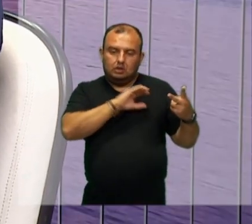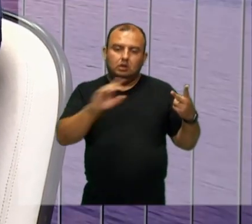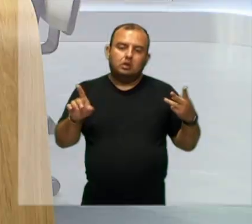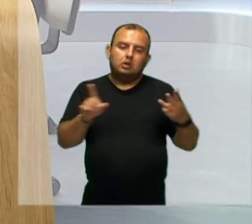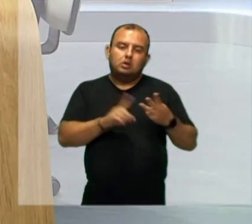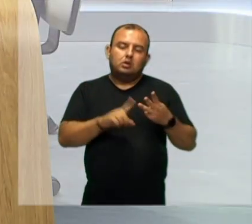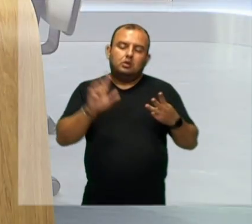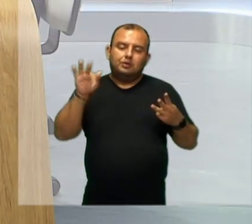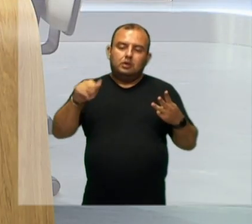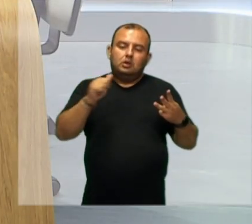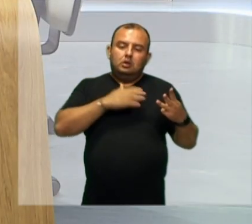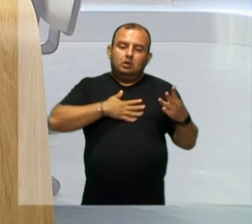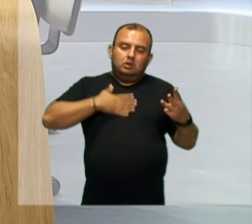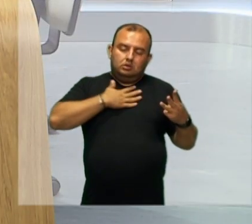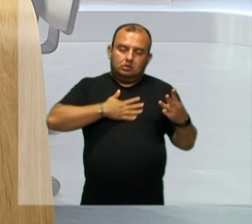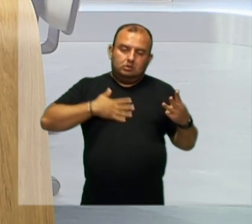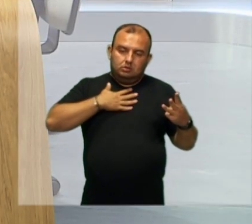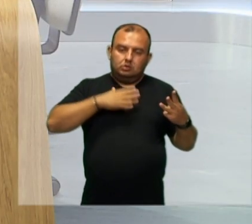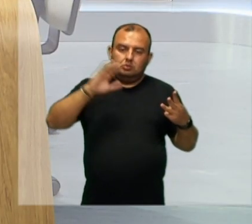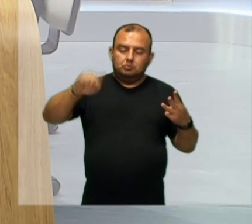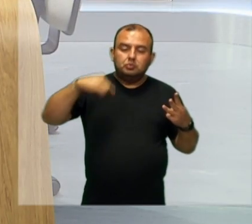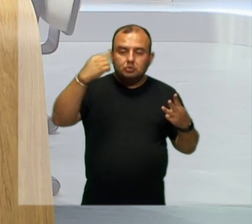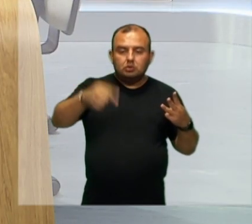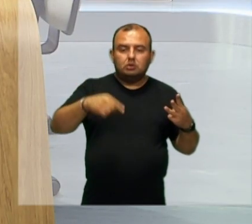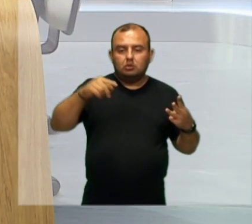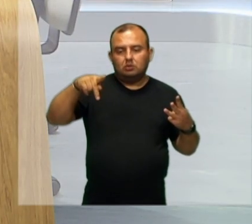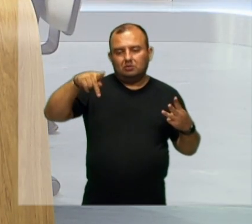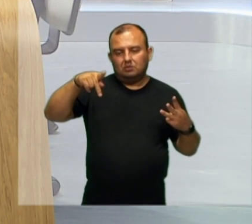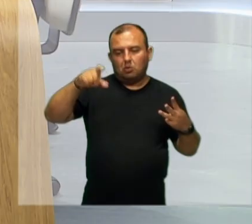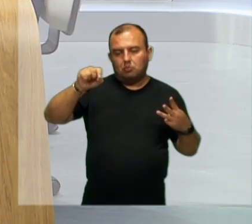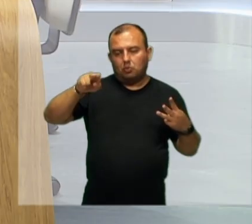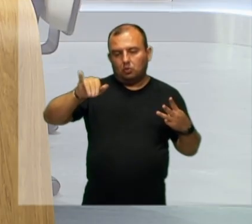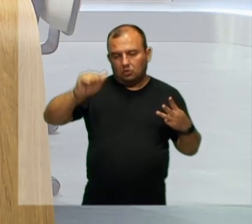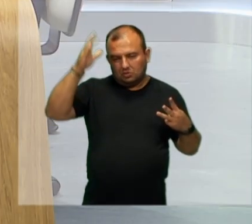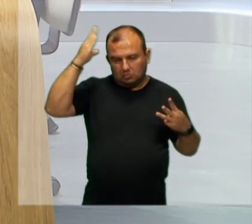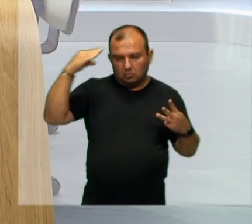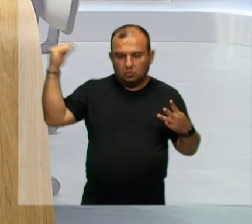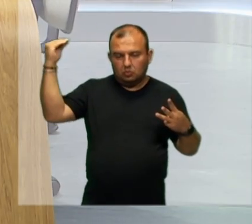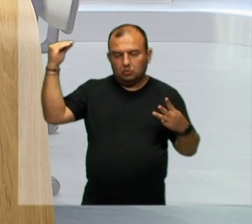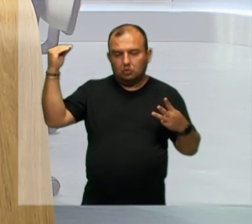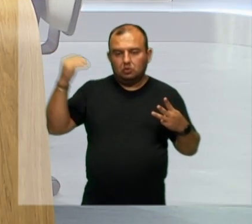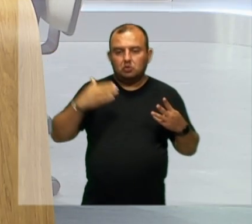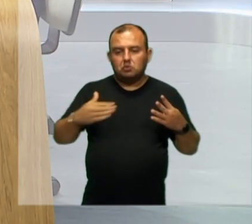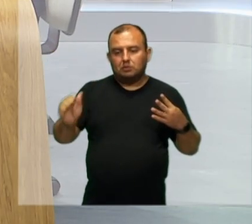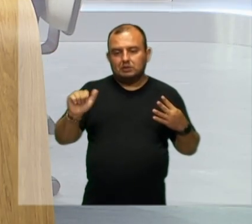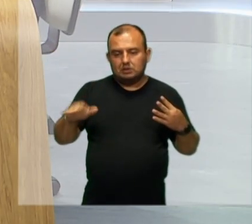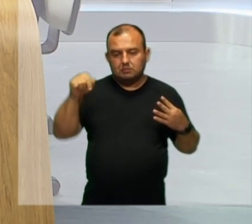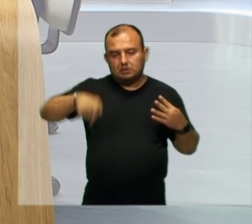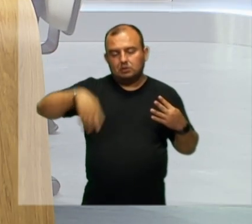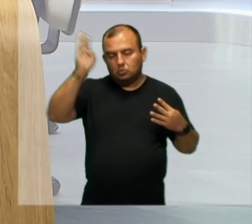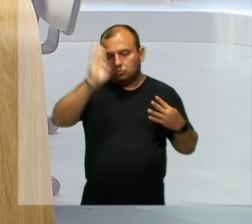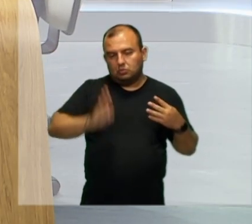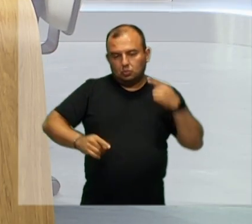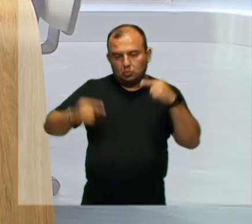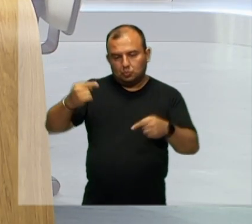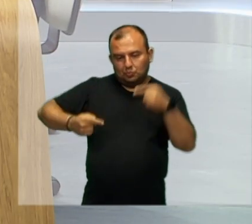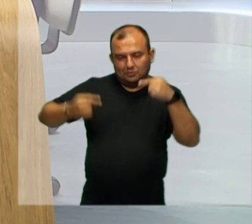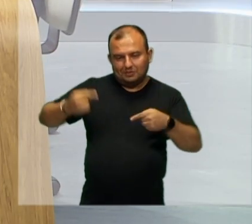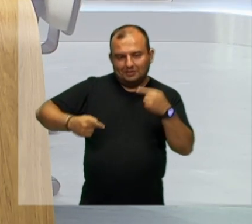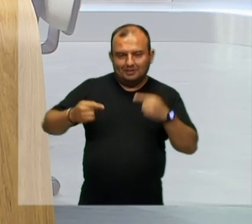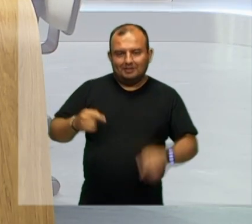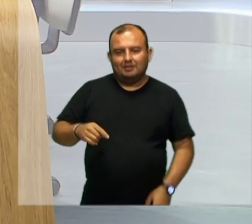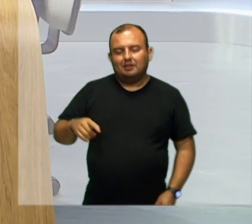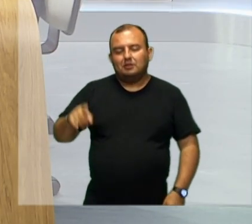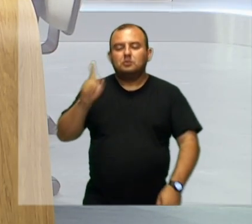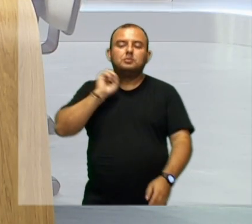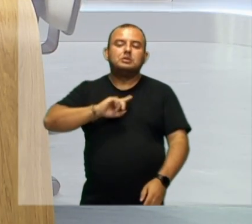agosto? E final de agosto, Mundial na Polônia. E início de setembro, Campeonato Brasileiro em Lagoa Santa,